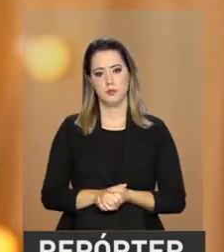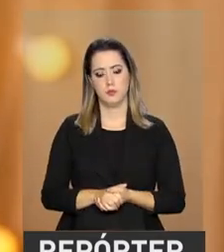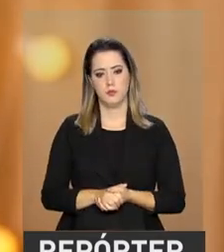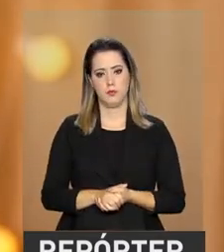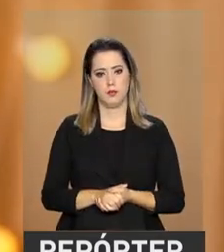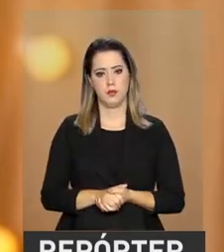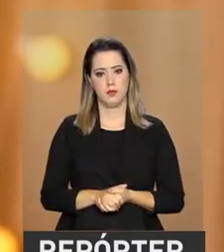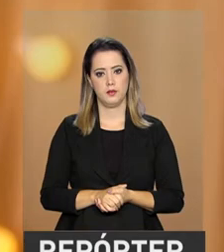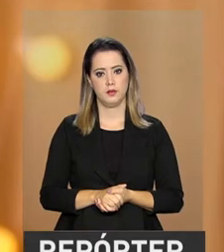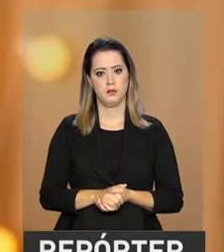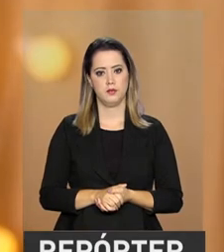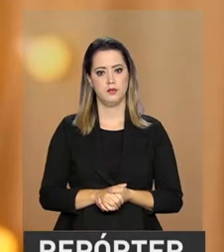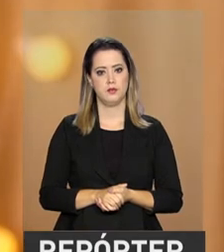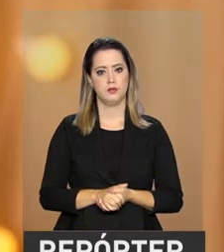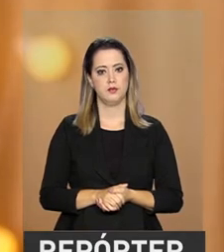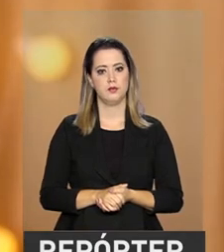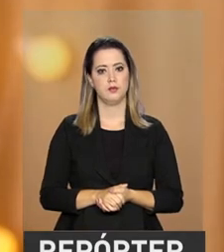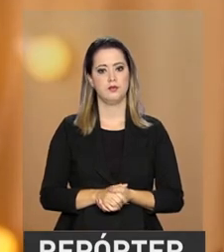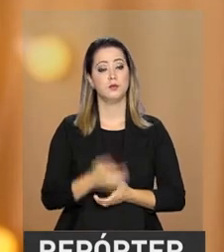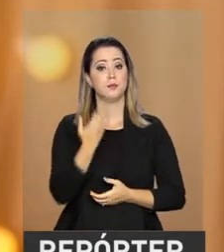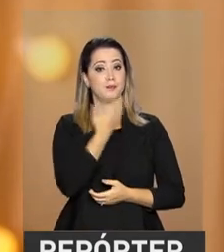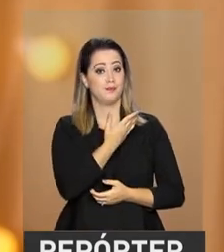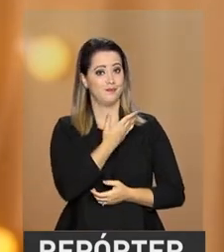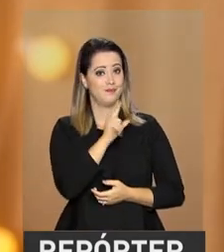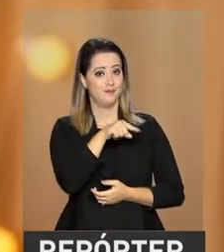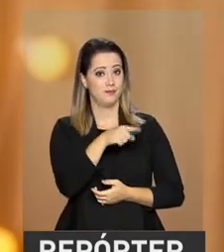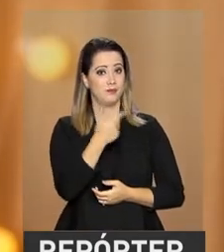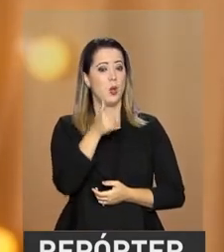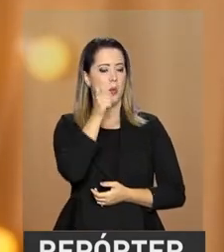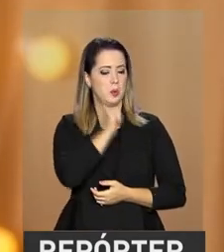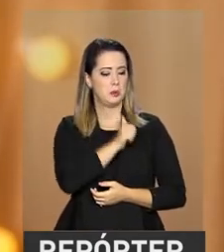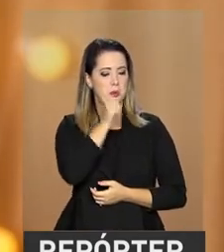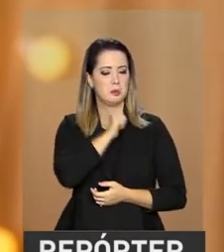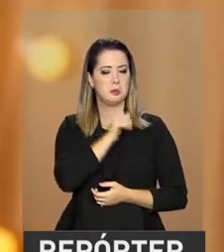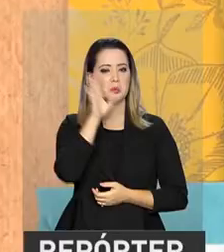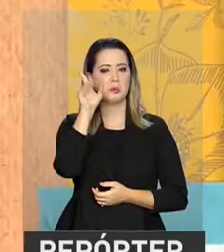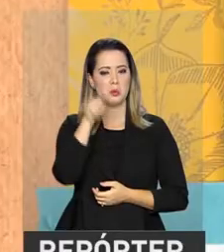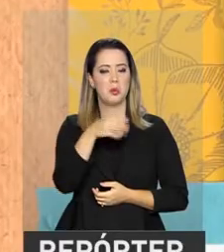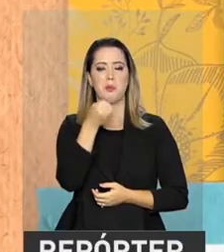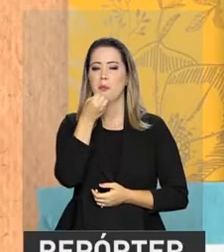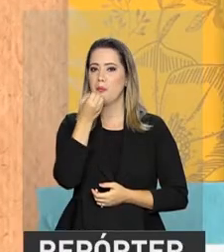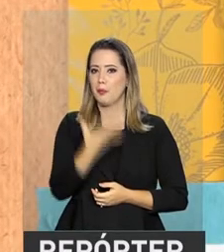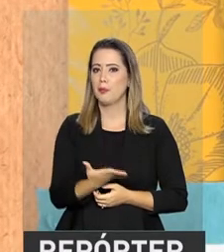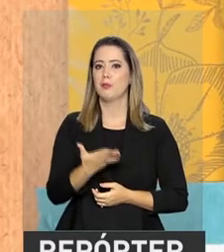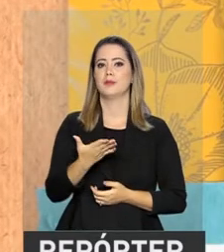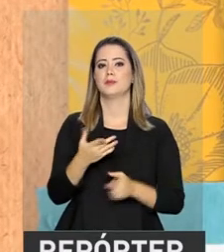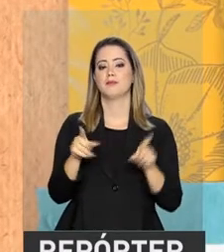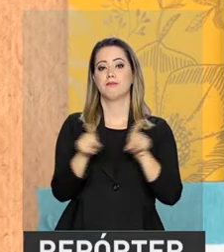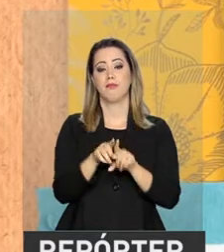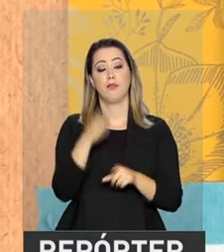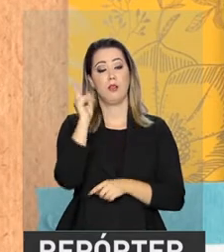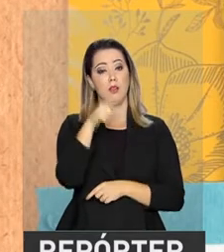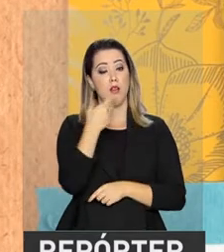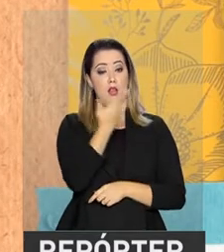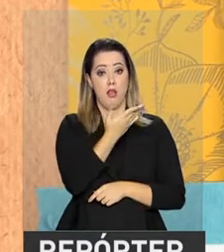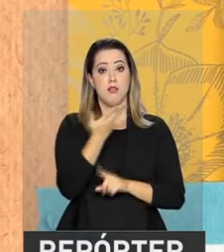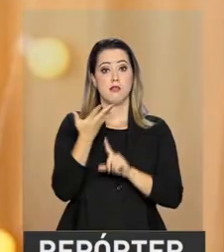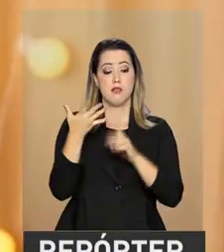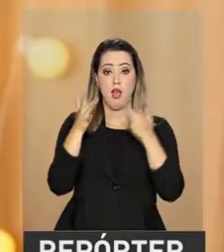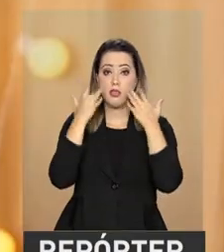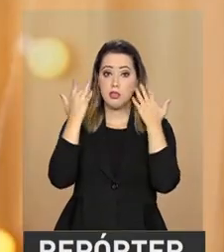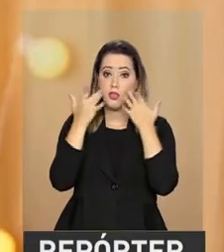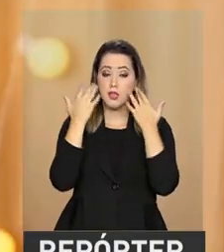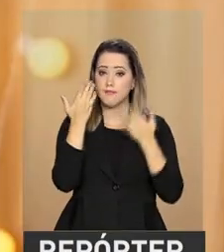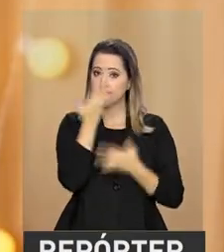sem perder a feminilidade gente a mulher esta foi a idéia da atriz roteirista e